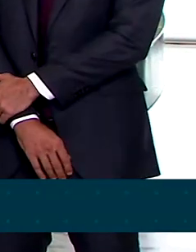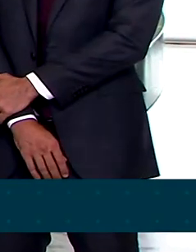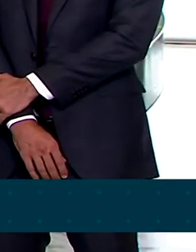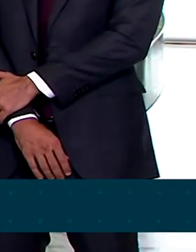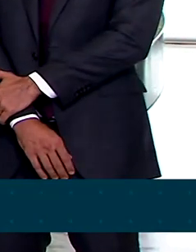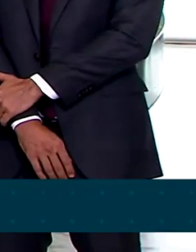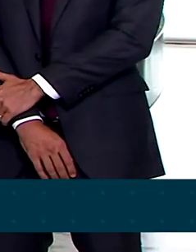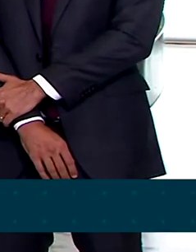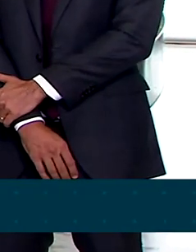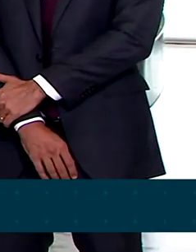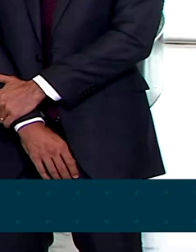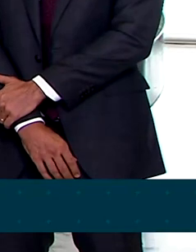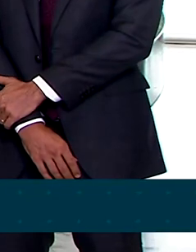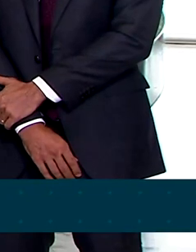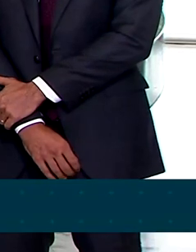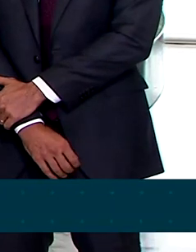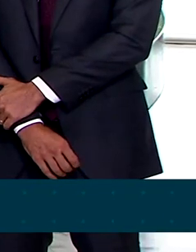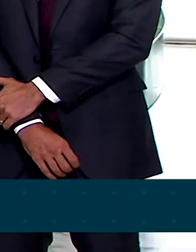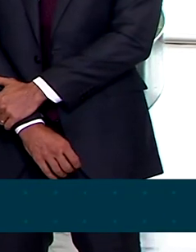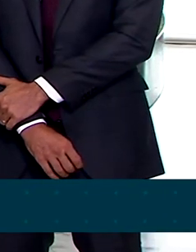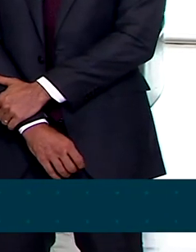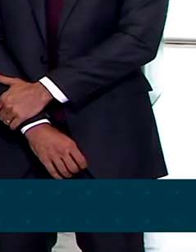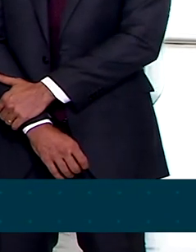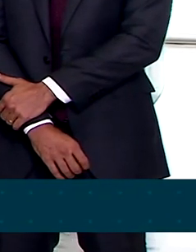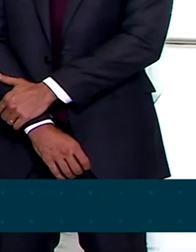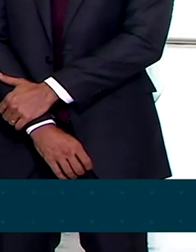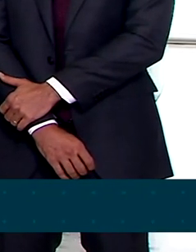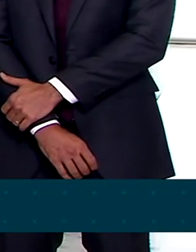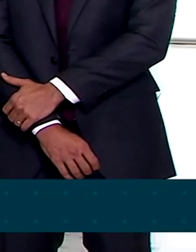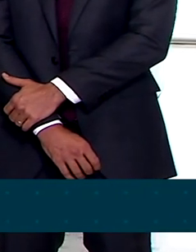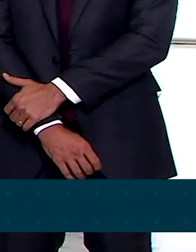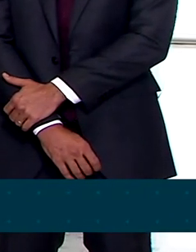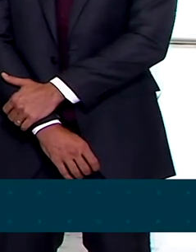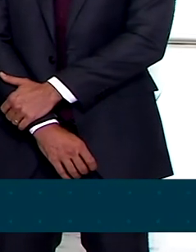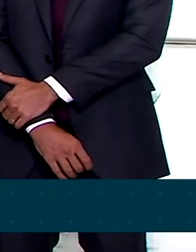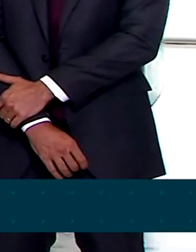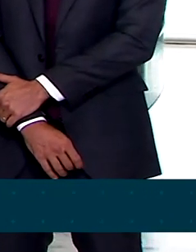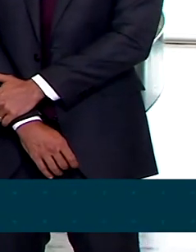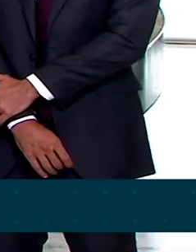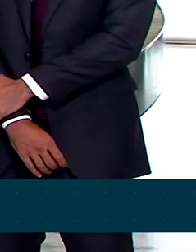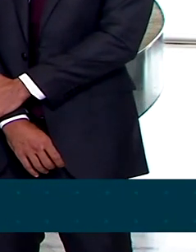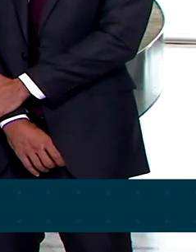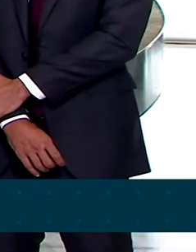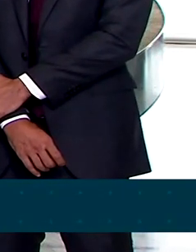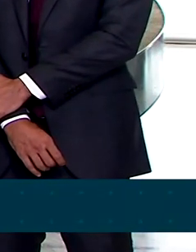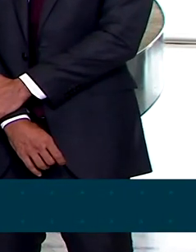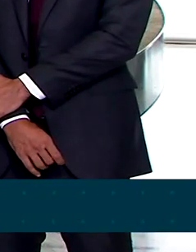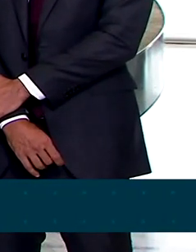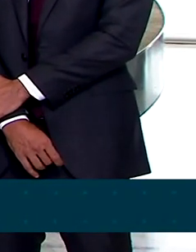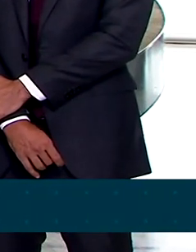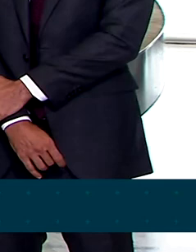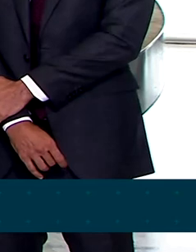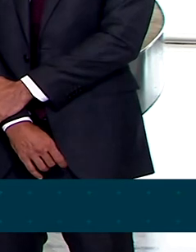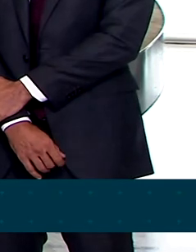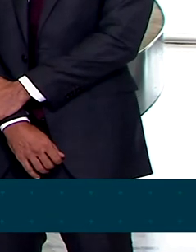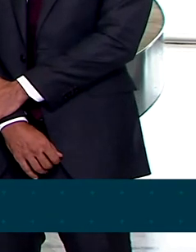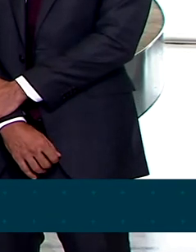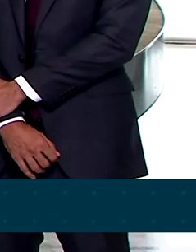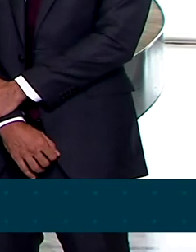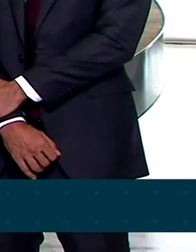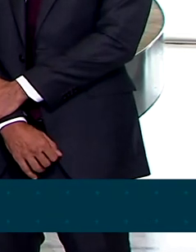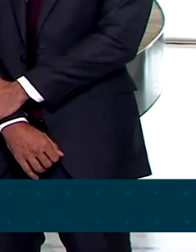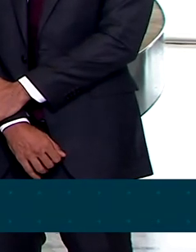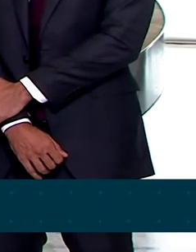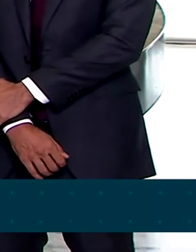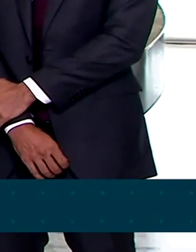legado do governo do presidente Bolsonaro, porque esta população está bancarizada